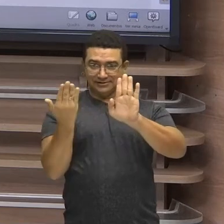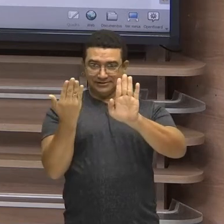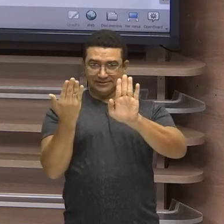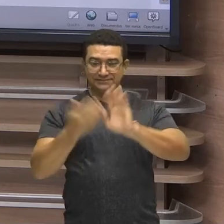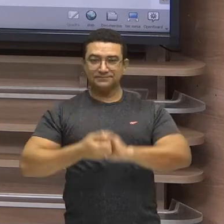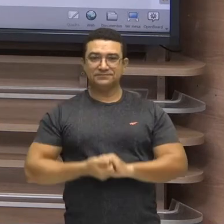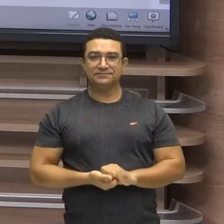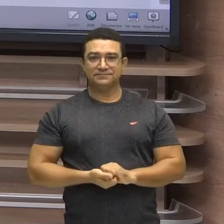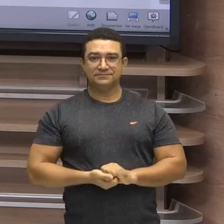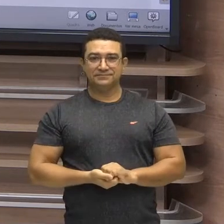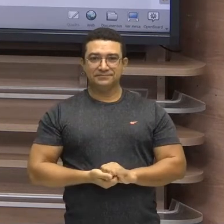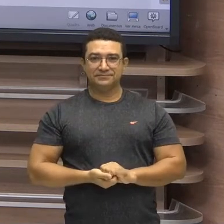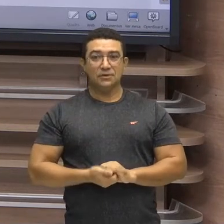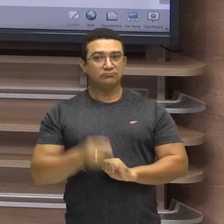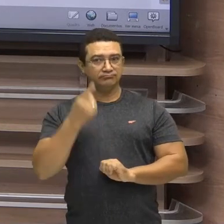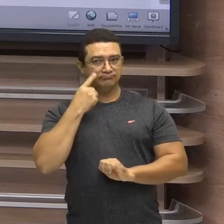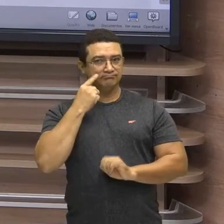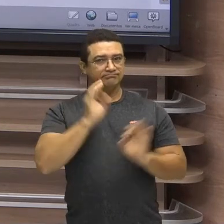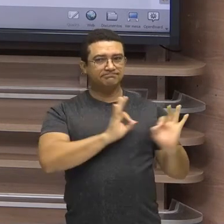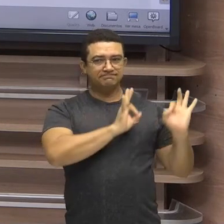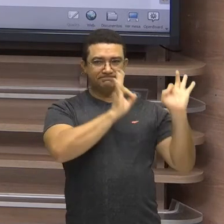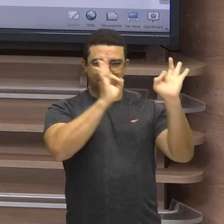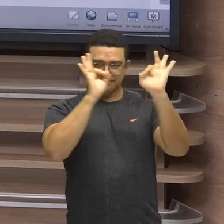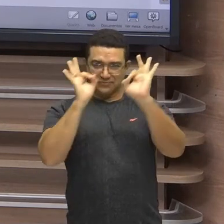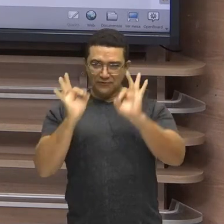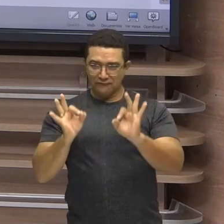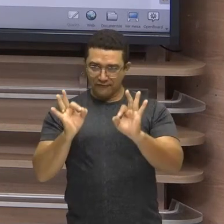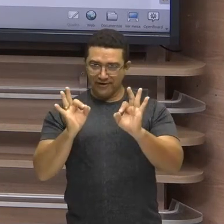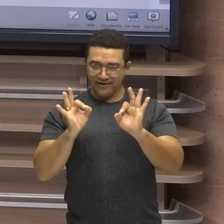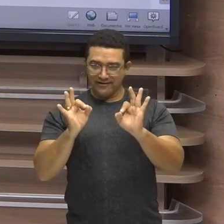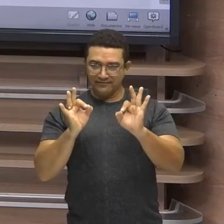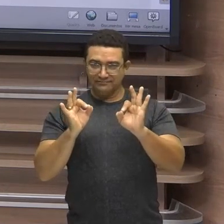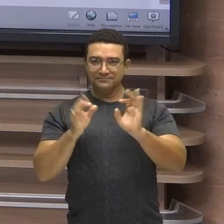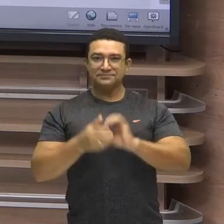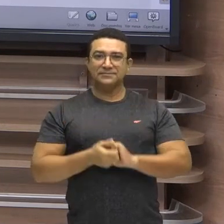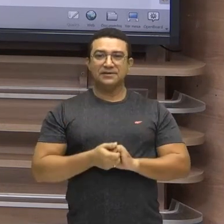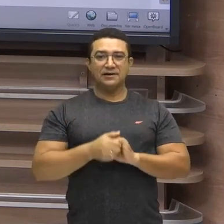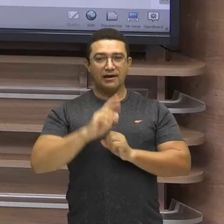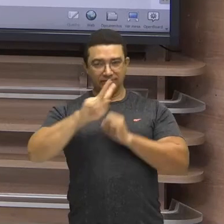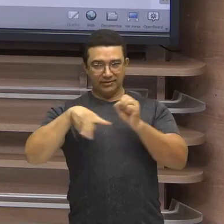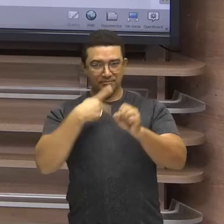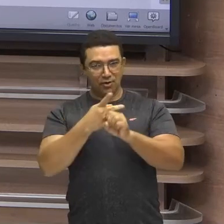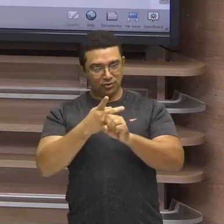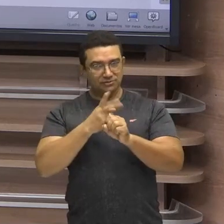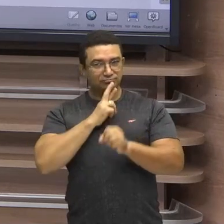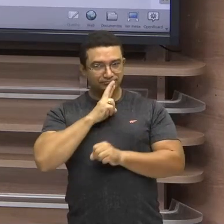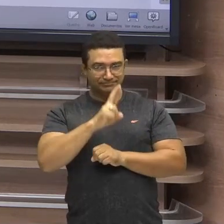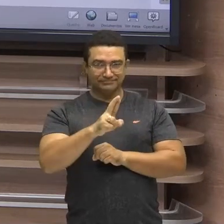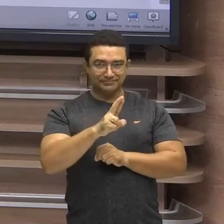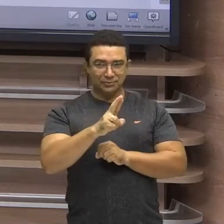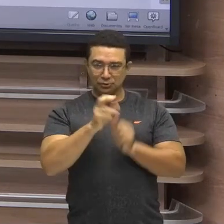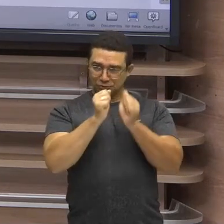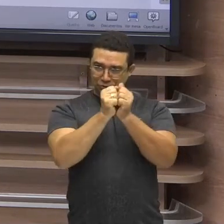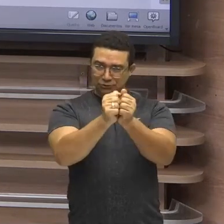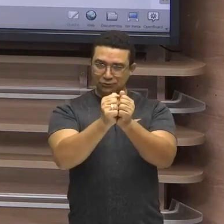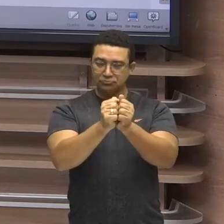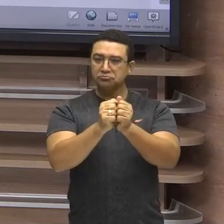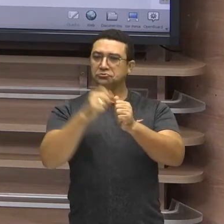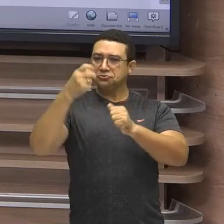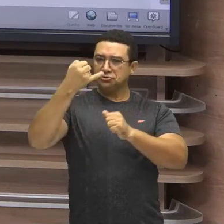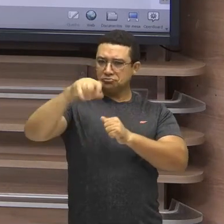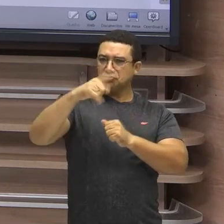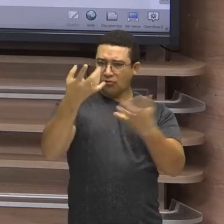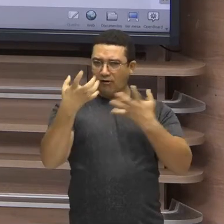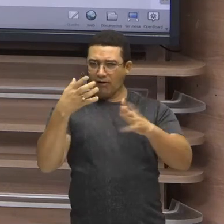Então, a gente vai, né, verificar lá nas nossas alternativas. Quem quiser participar, pode participar